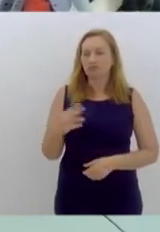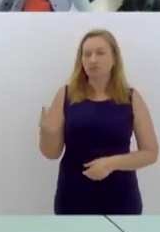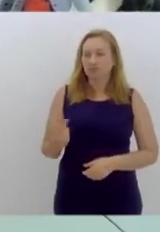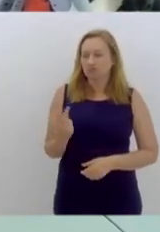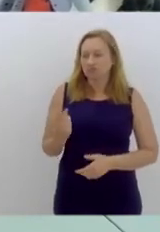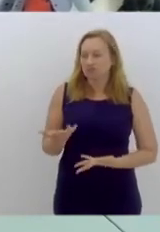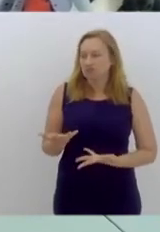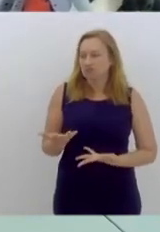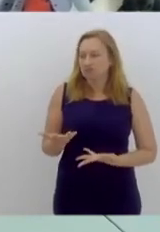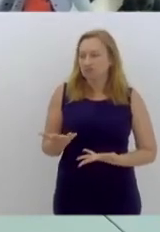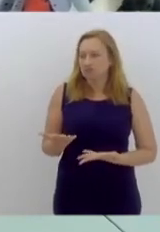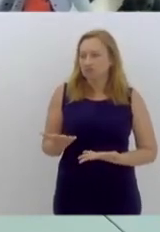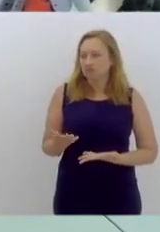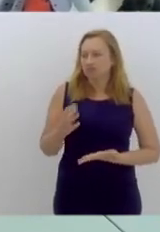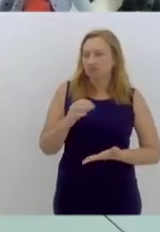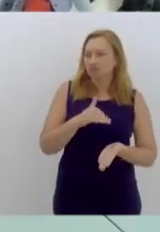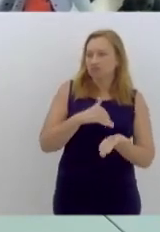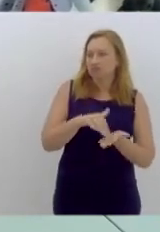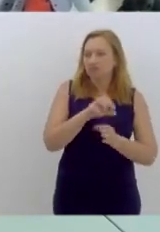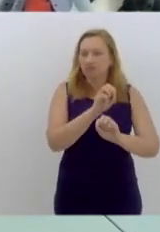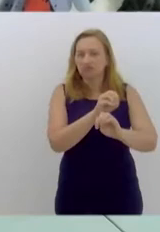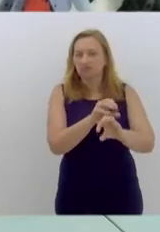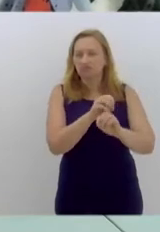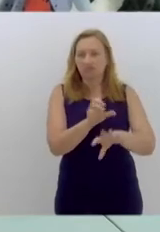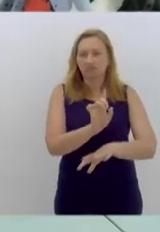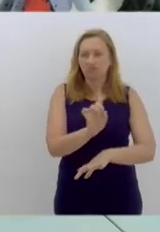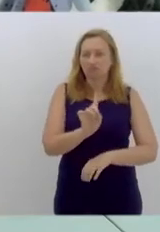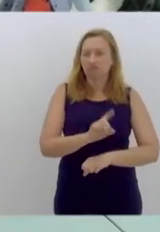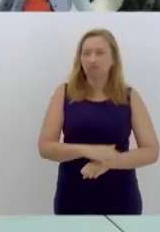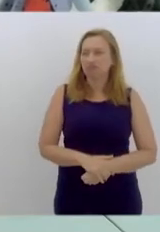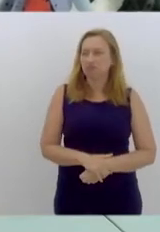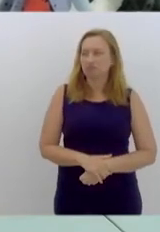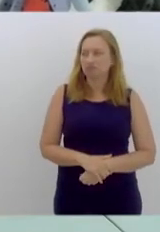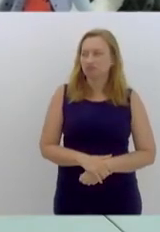parte da Seduc com isso. Pode ir lá para baixo, por favor.